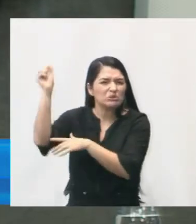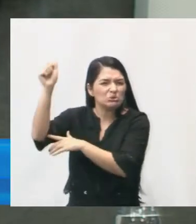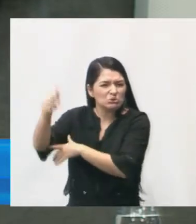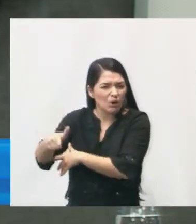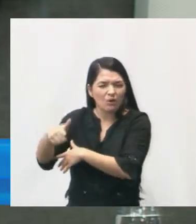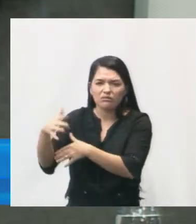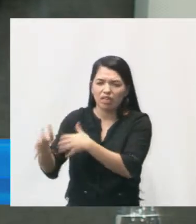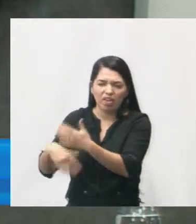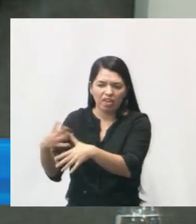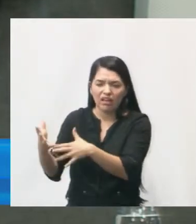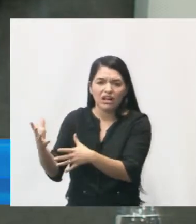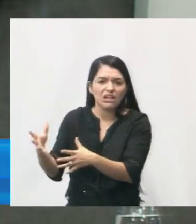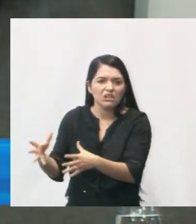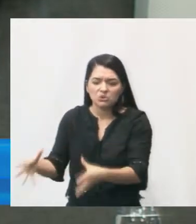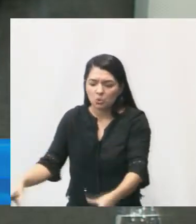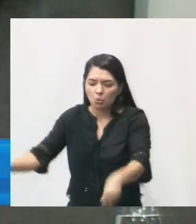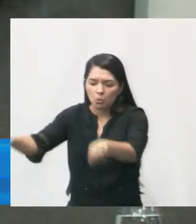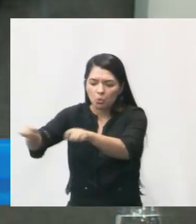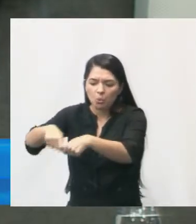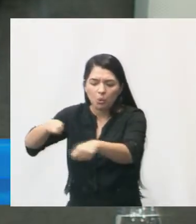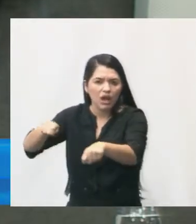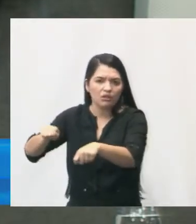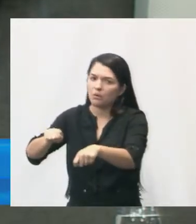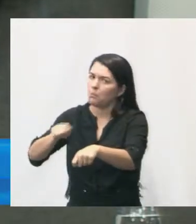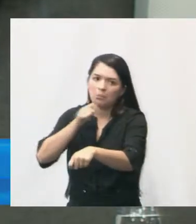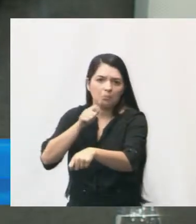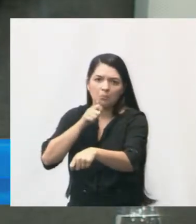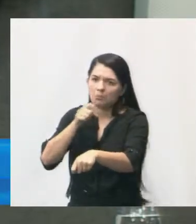trabalho de sacar para poder reutilizar depois.